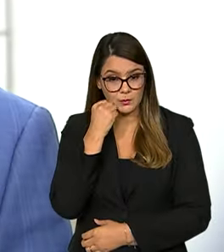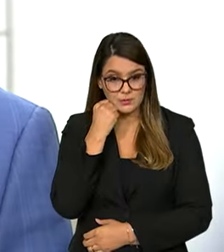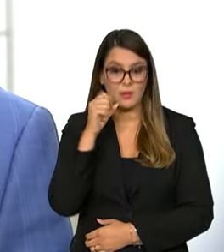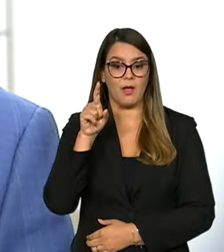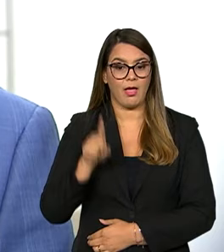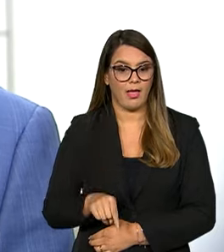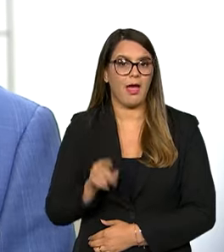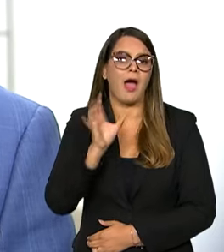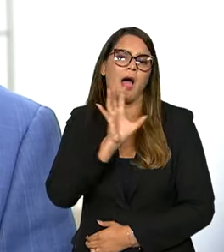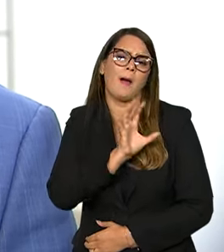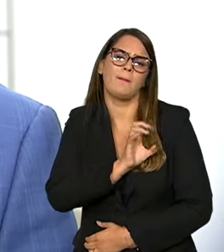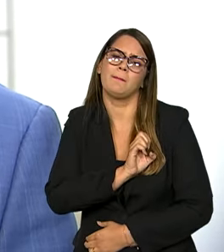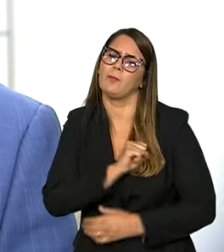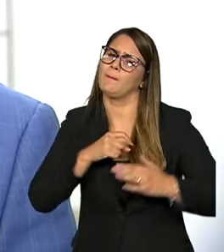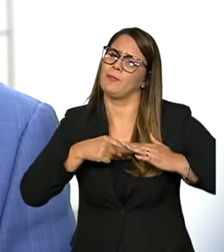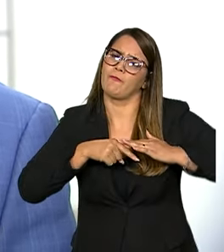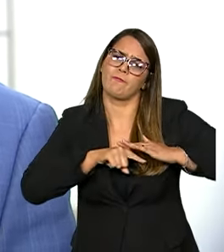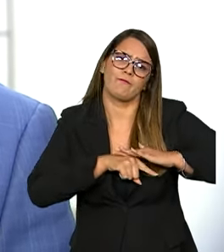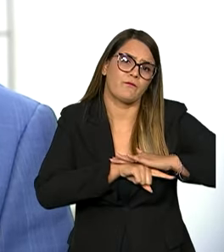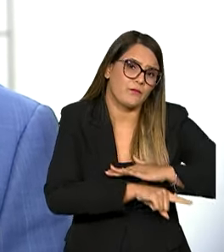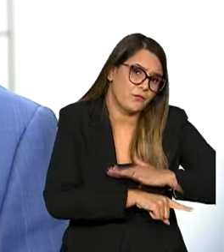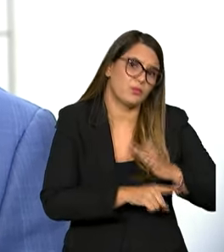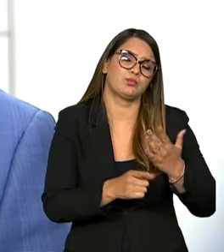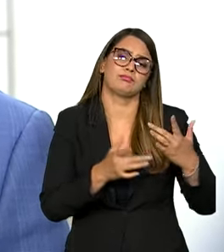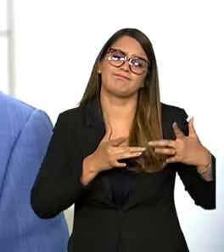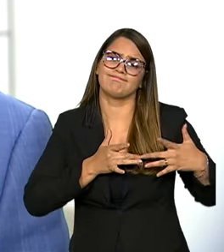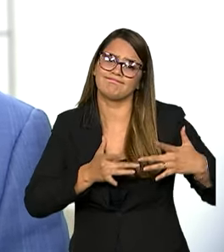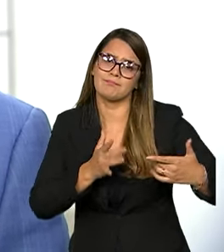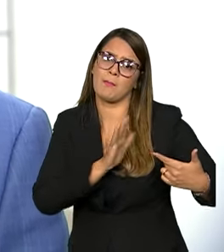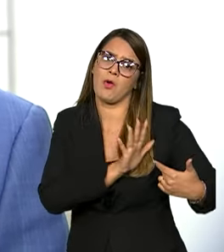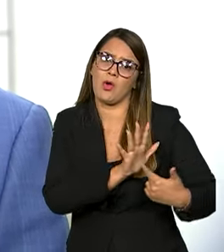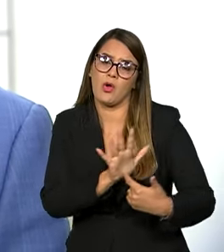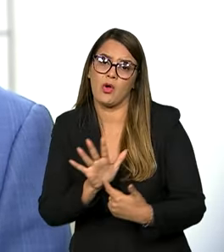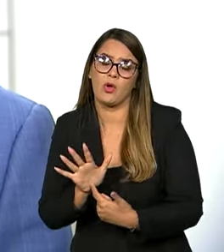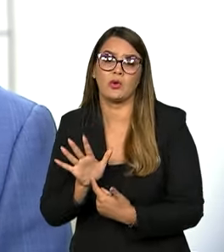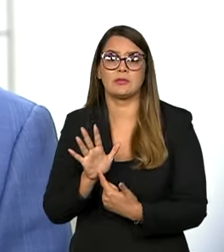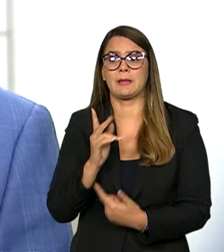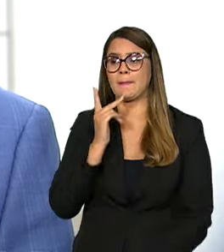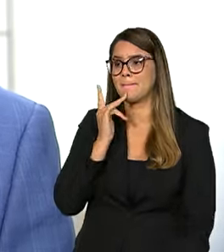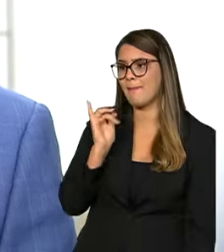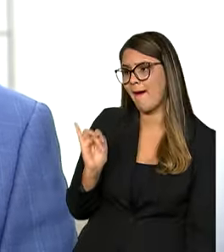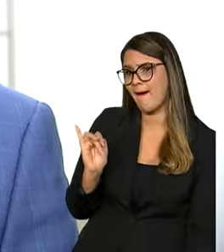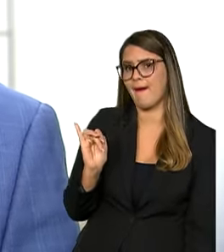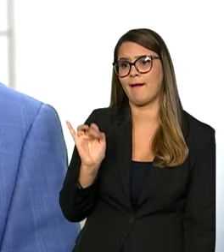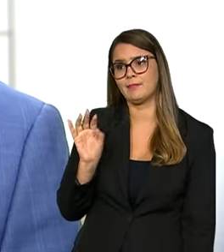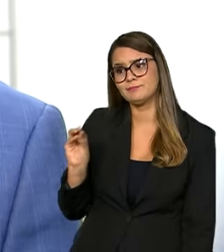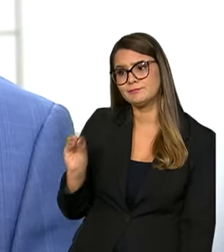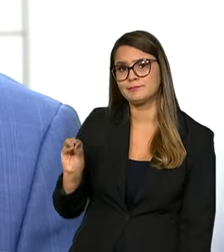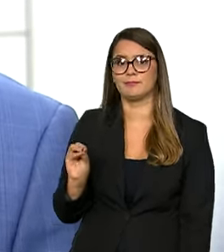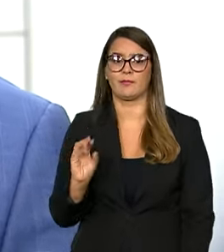é um ato de amor profundo, é um ato que demonstra que a paternidade, que